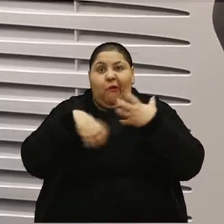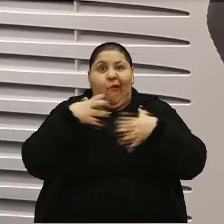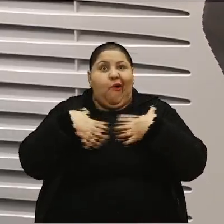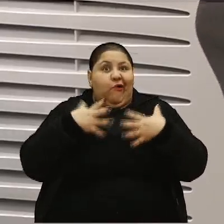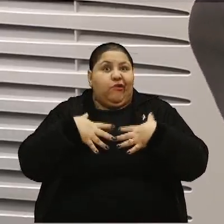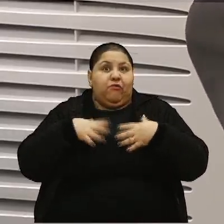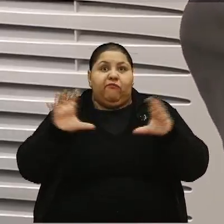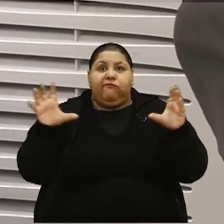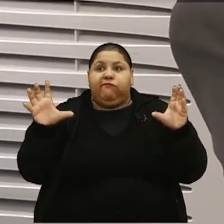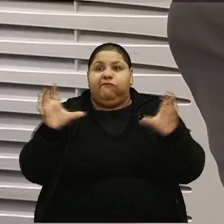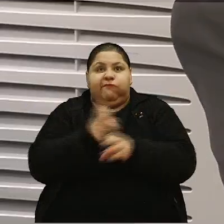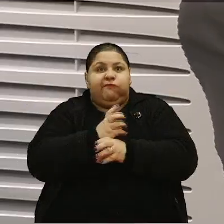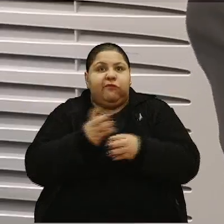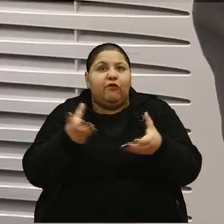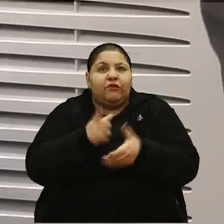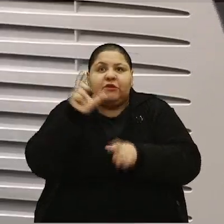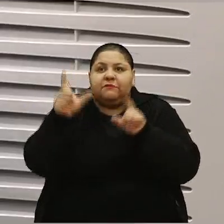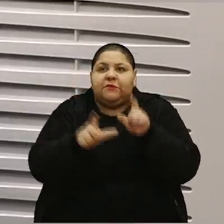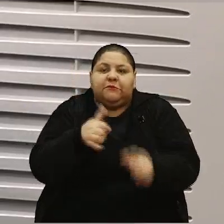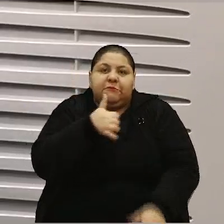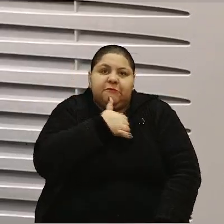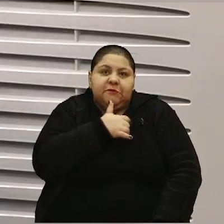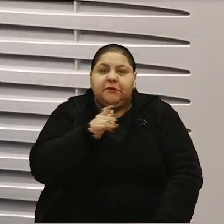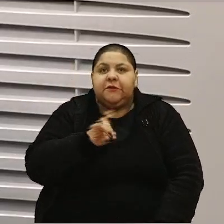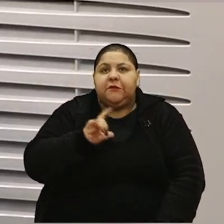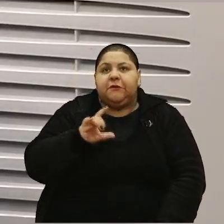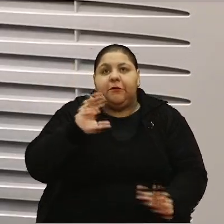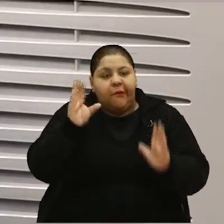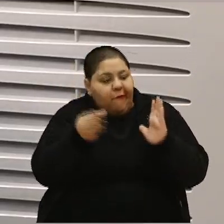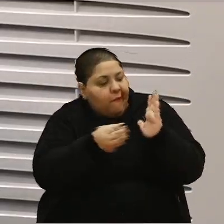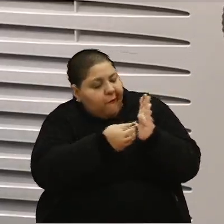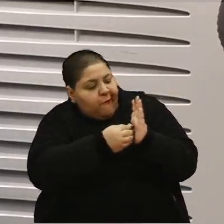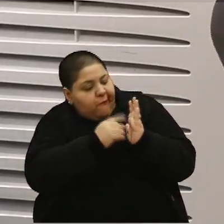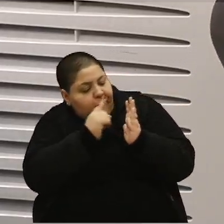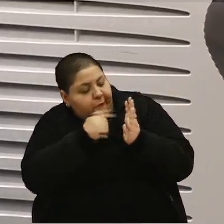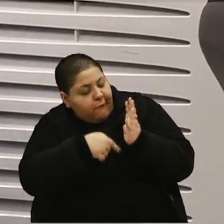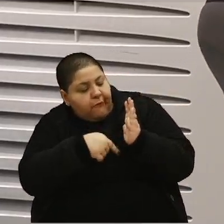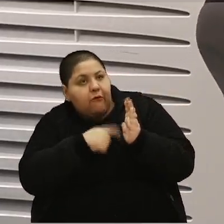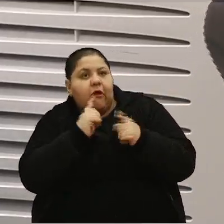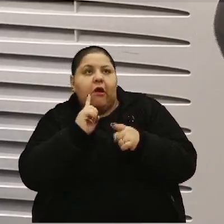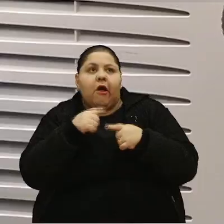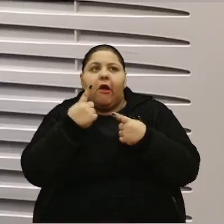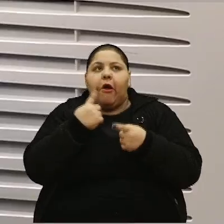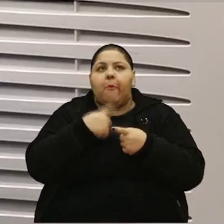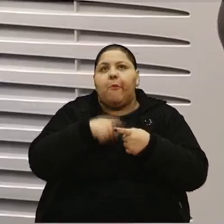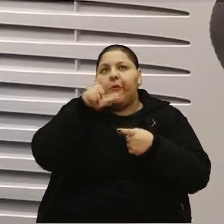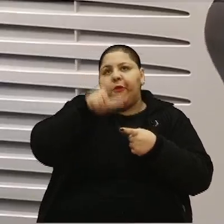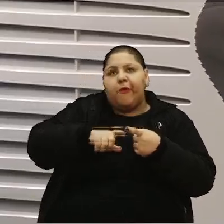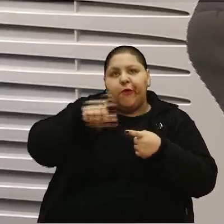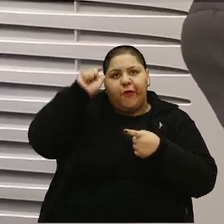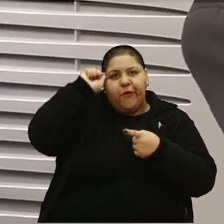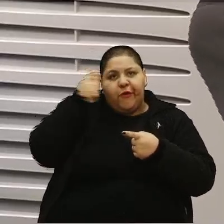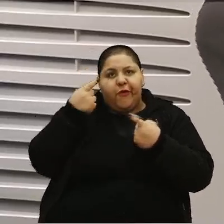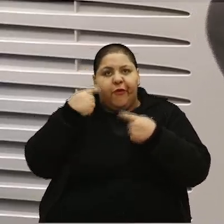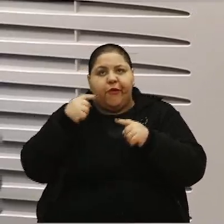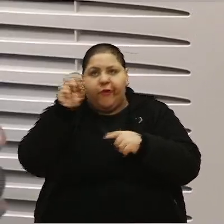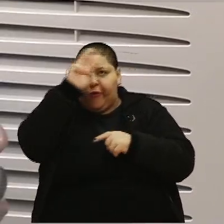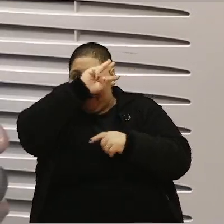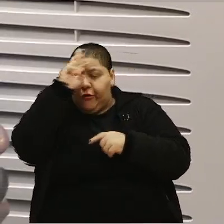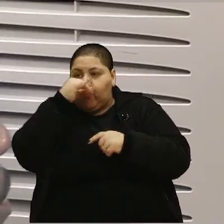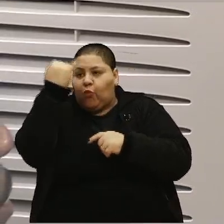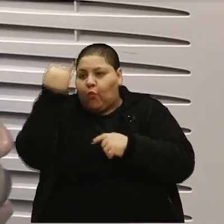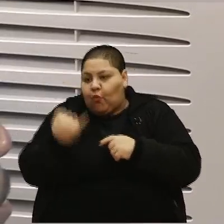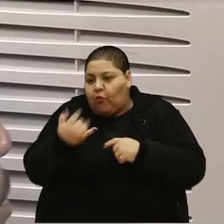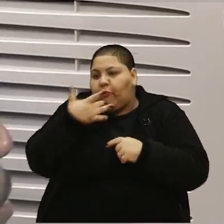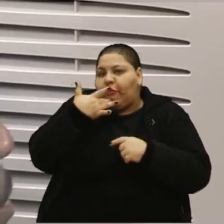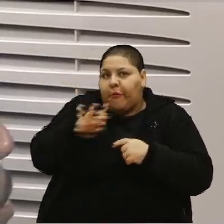E daí hoje as pessoas estão amarguradas. Daí vê uma publicação, vai lá, porque a pessoa é negra, já critica, porque o Juliano é magro, é